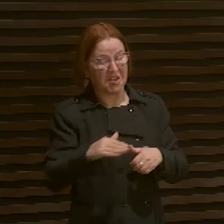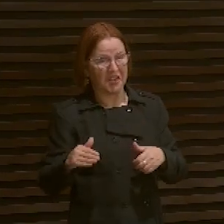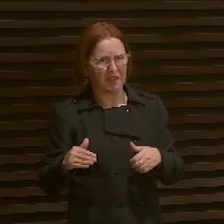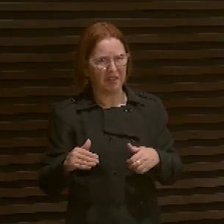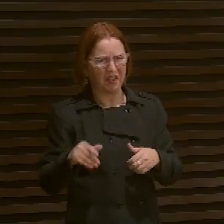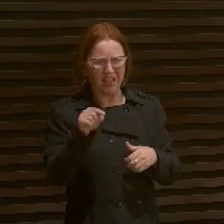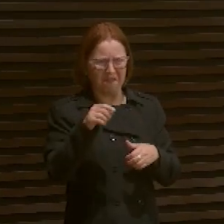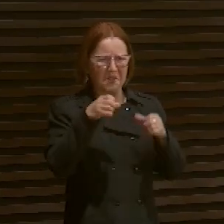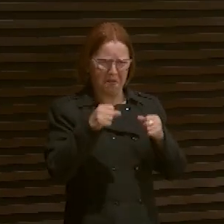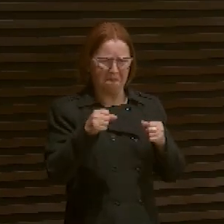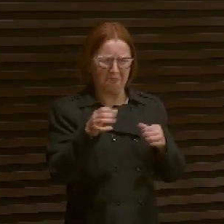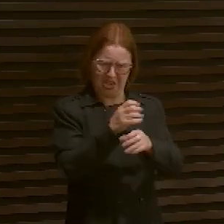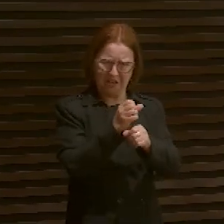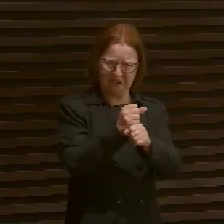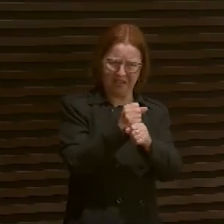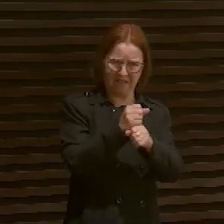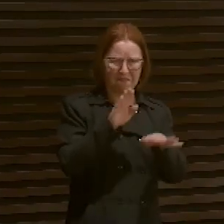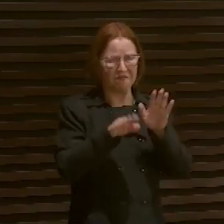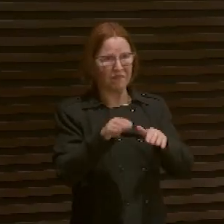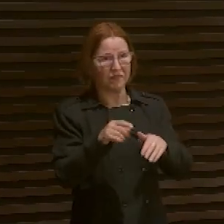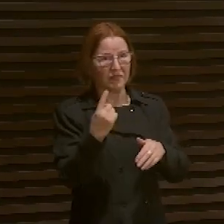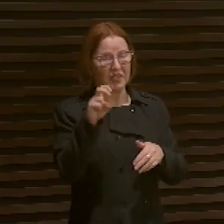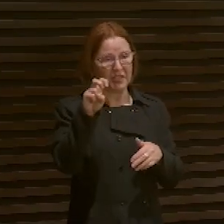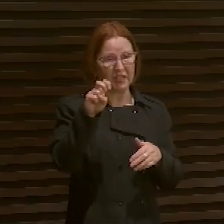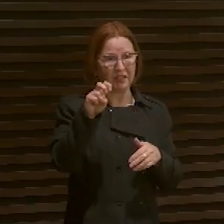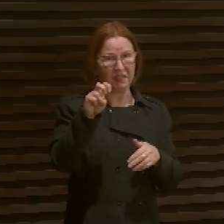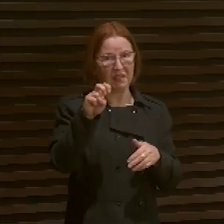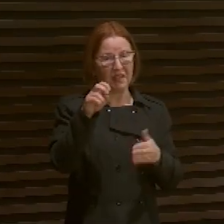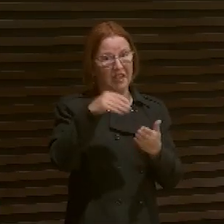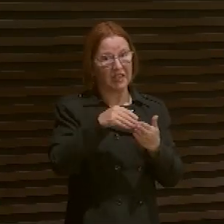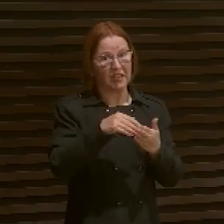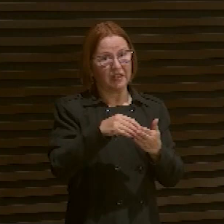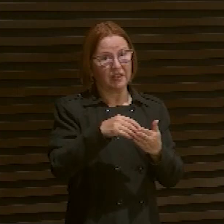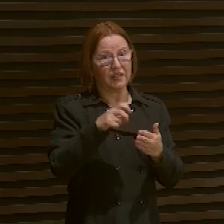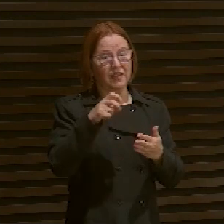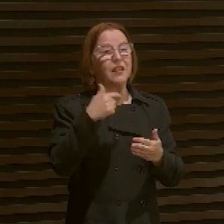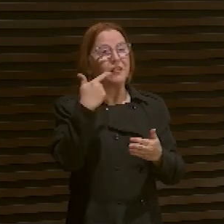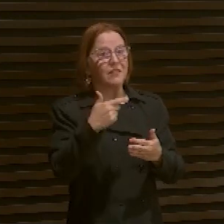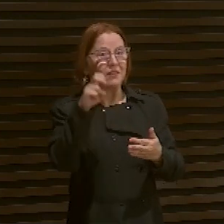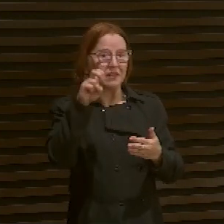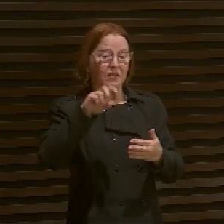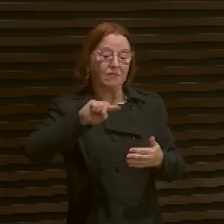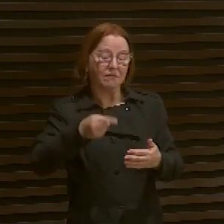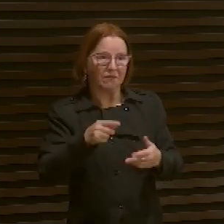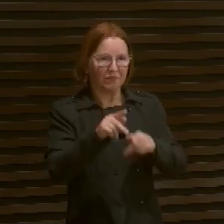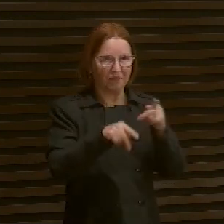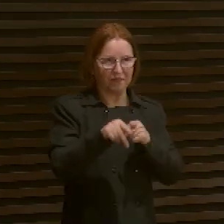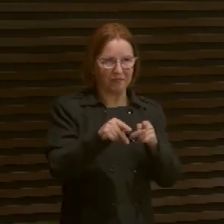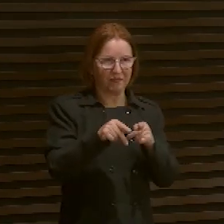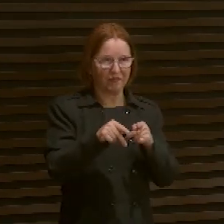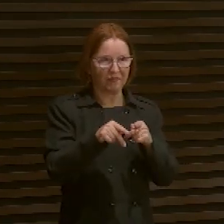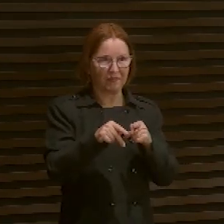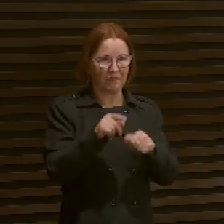você pode estimar mais ou menos entre 15 até 25.000 pessoas naquele milagre